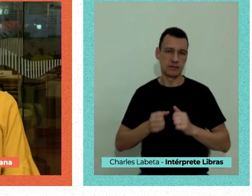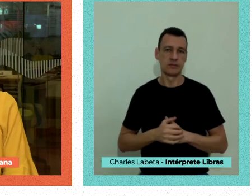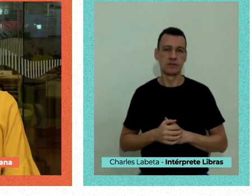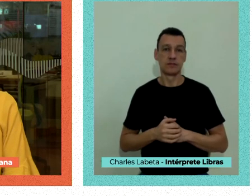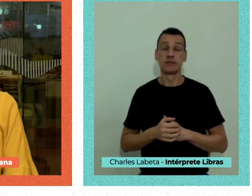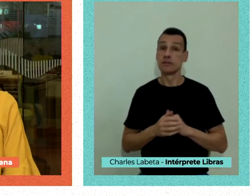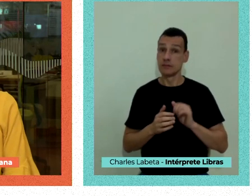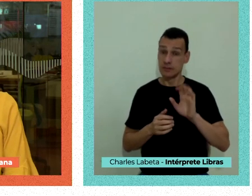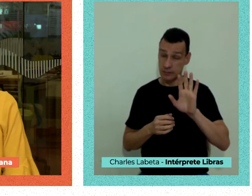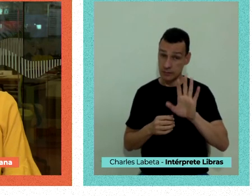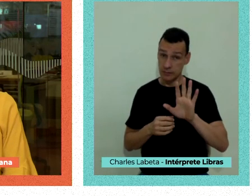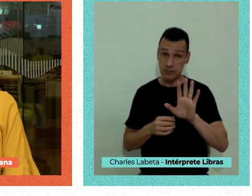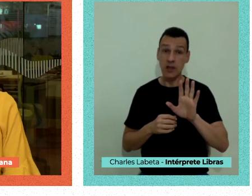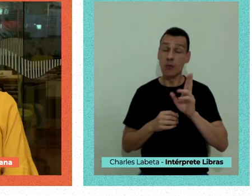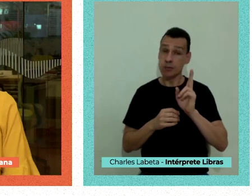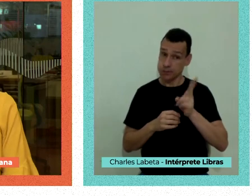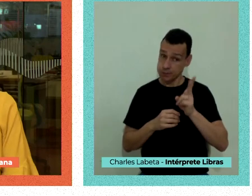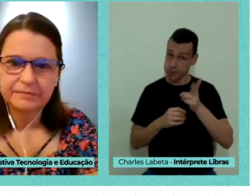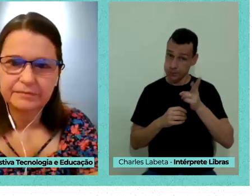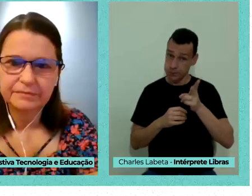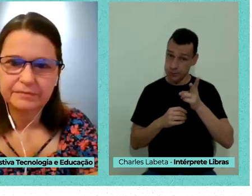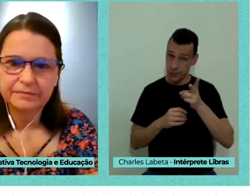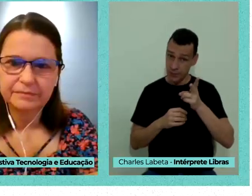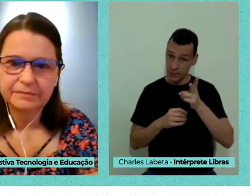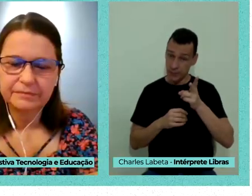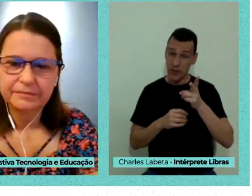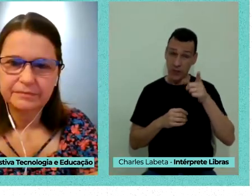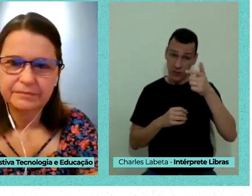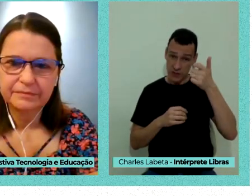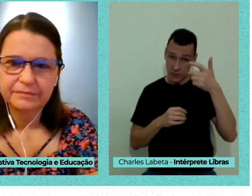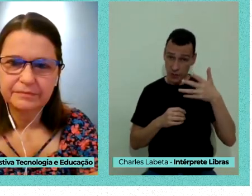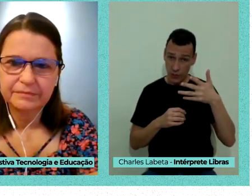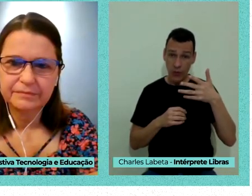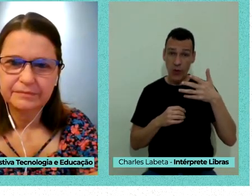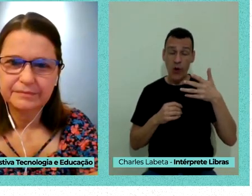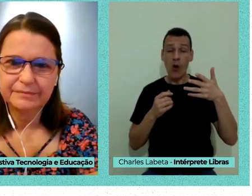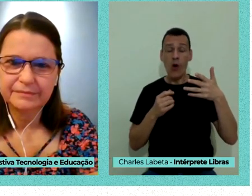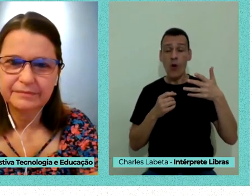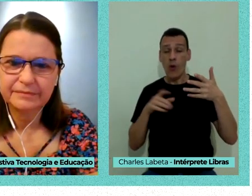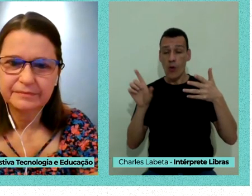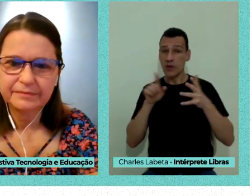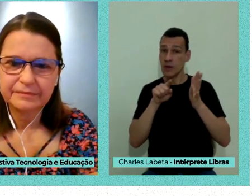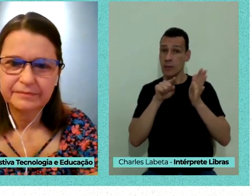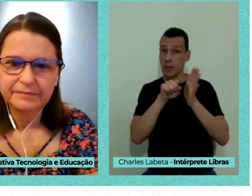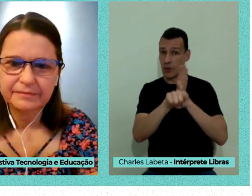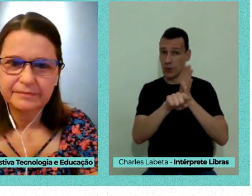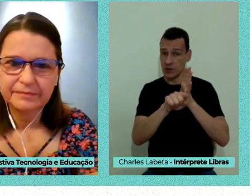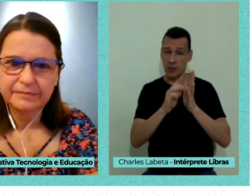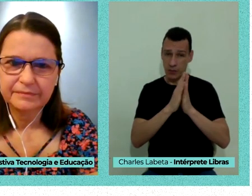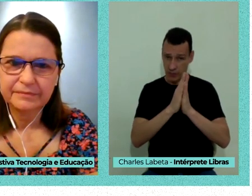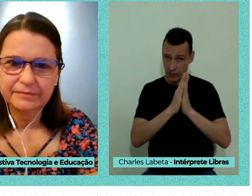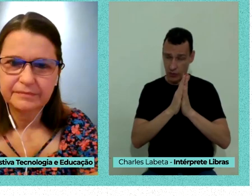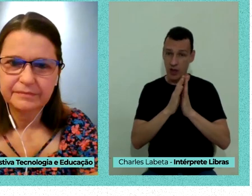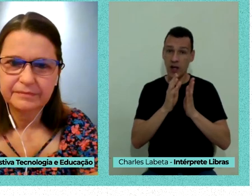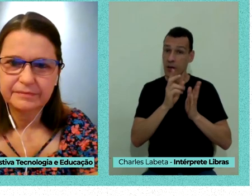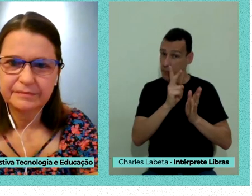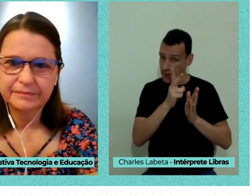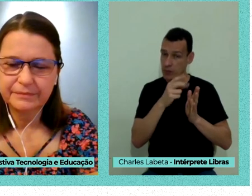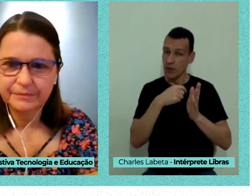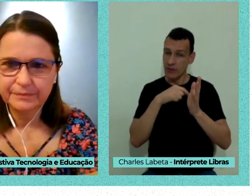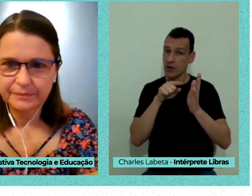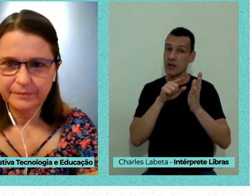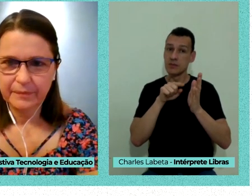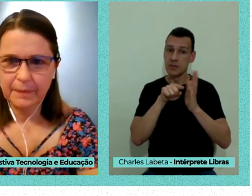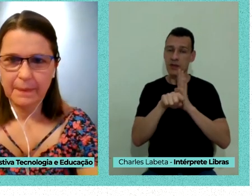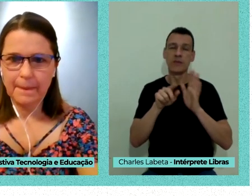já tem uma pergunta, inclusive, sobre isso que você está trazendo. Eu vou aqui só trazer quem é a pessoa que perguntou. A